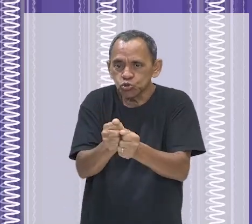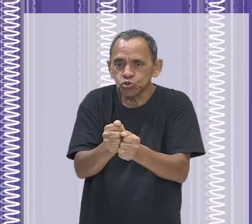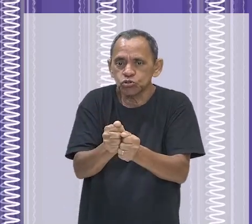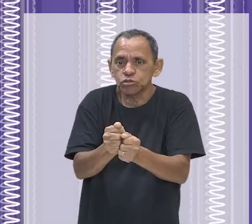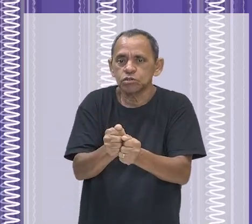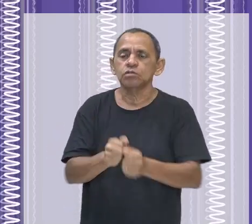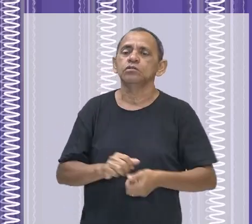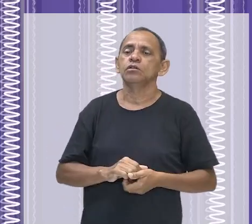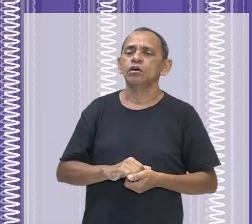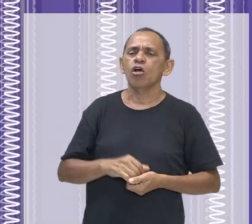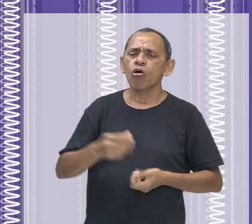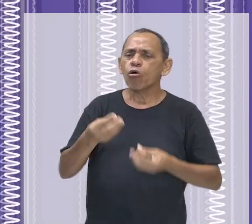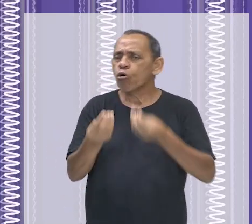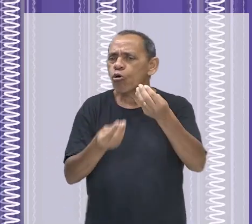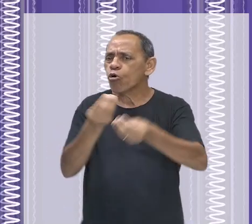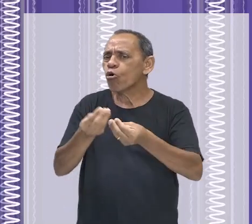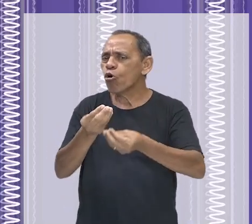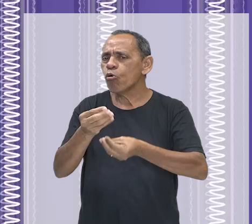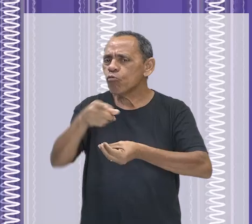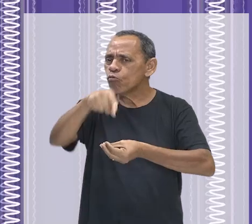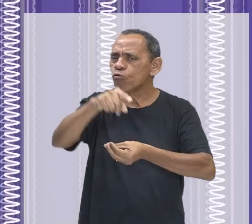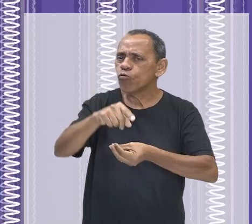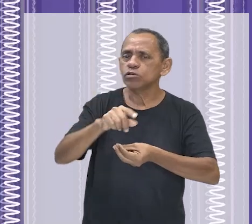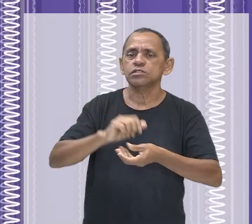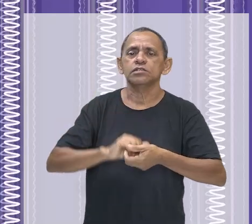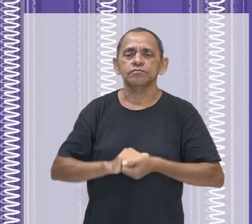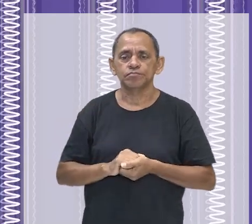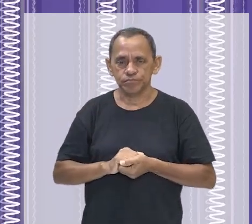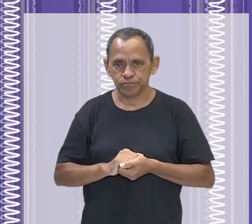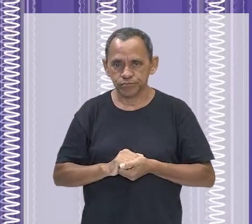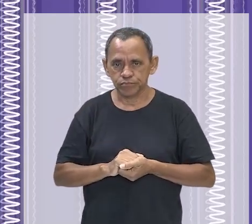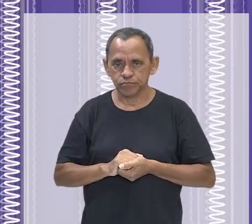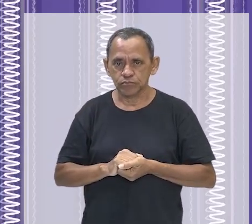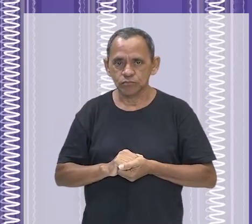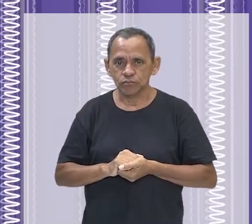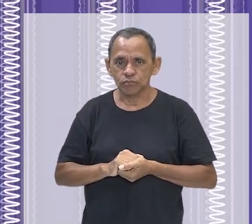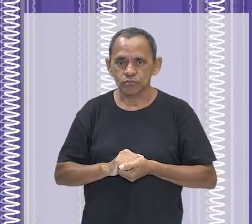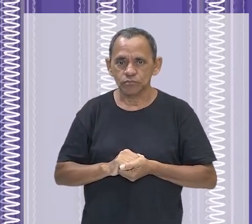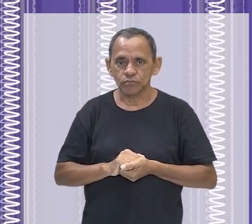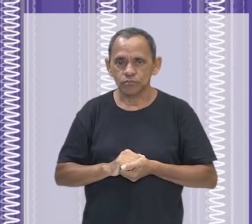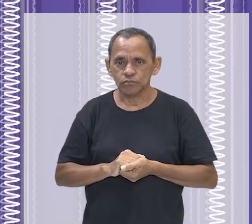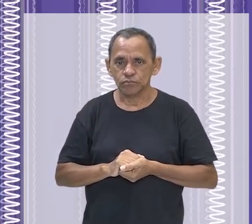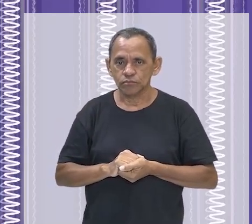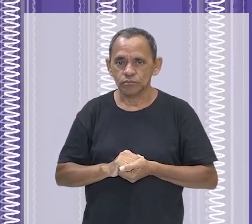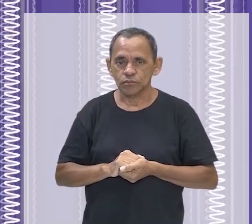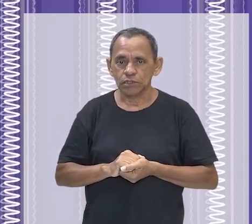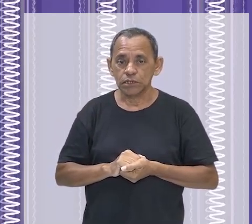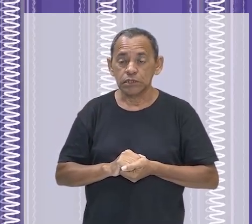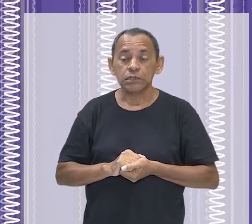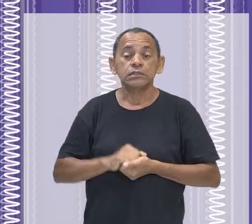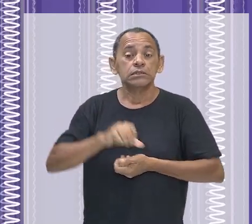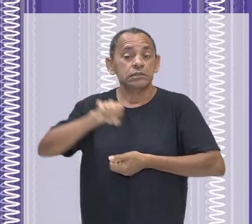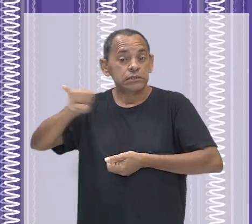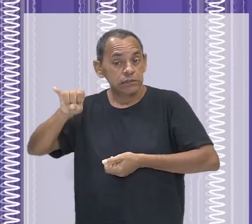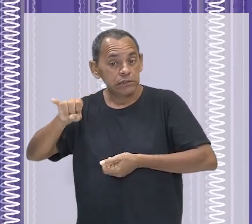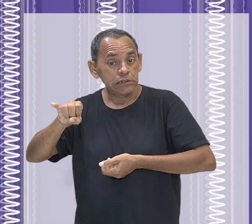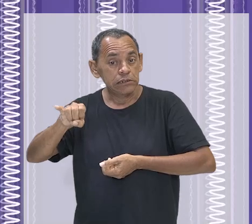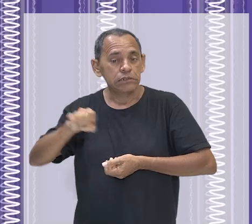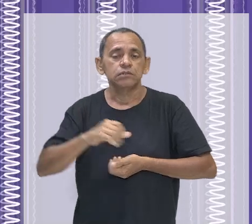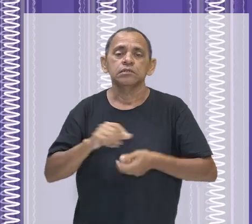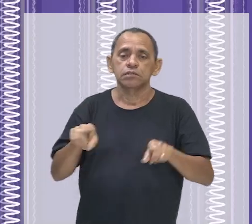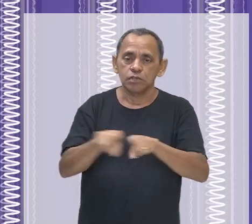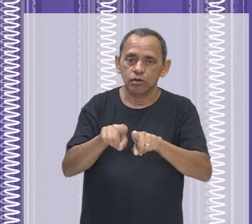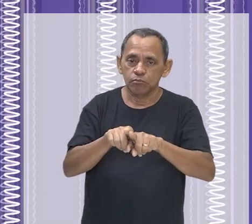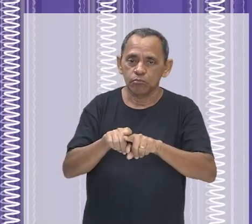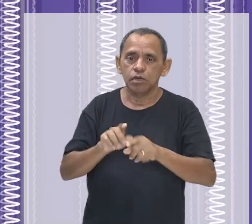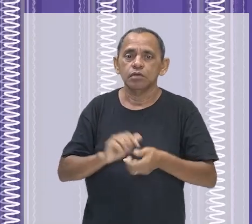jogar aquele papel no lixo. Mas se nessa mesma sala de aula você não tivesse nenhum professor